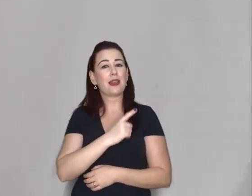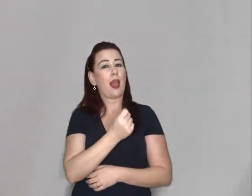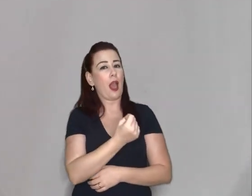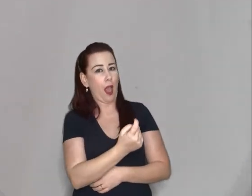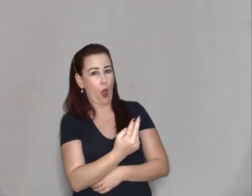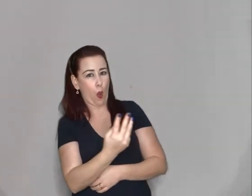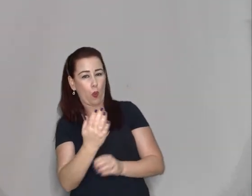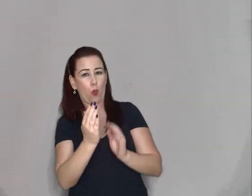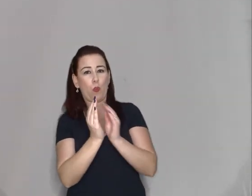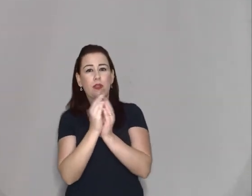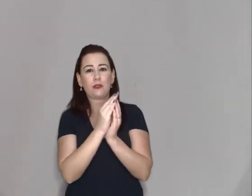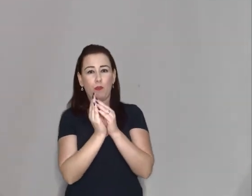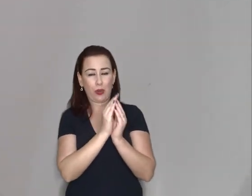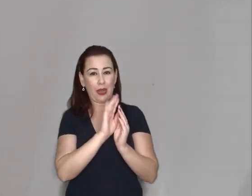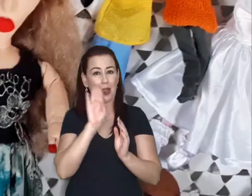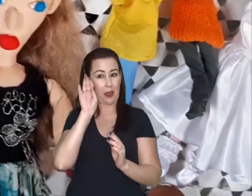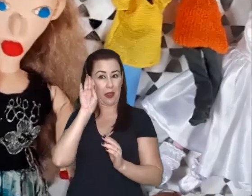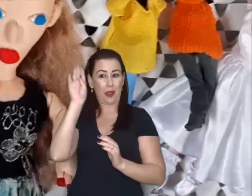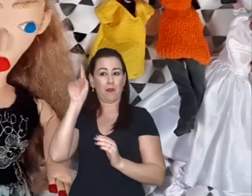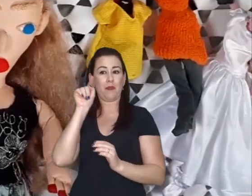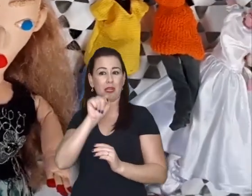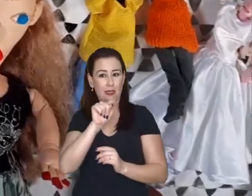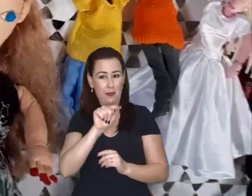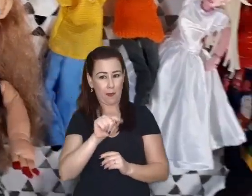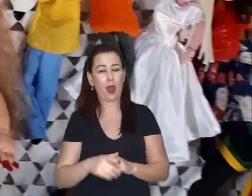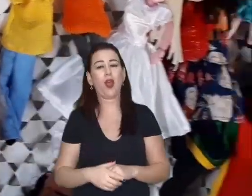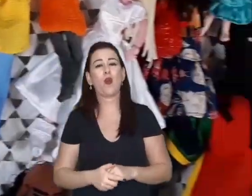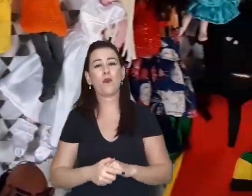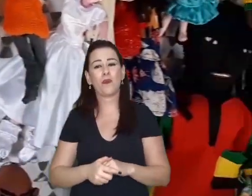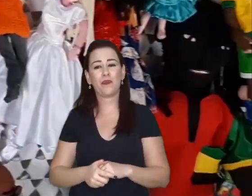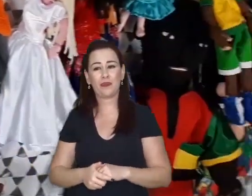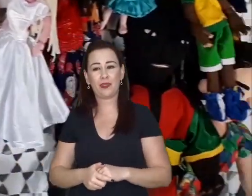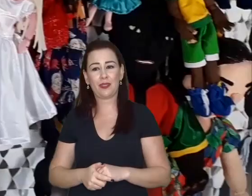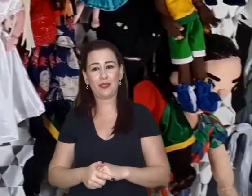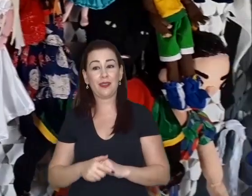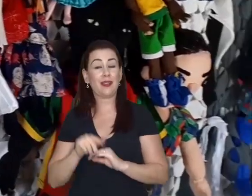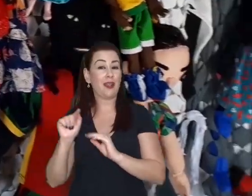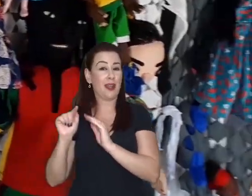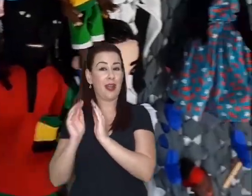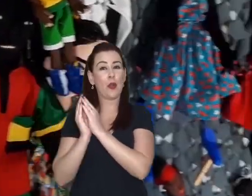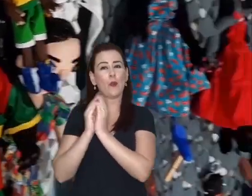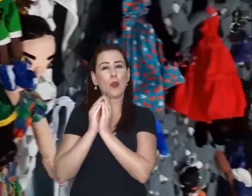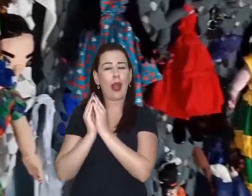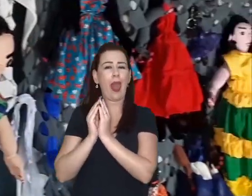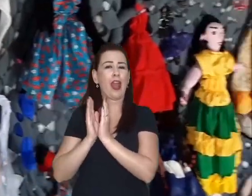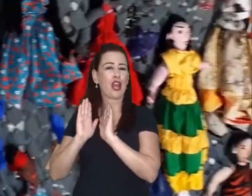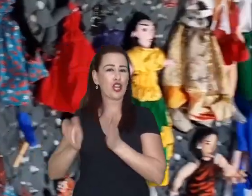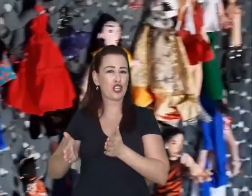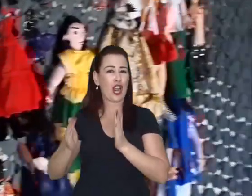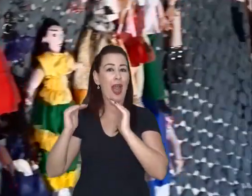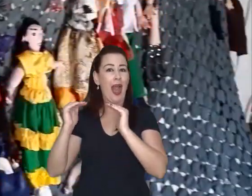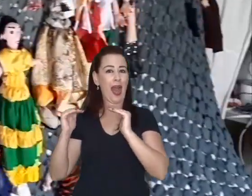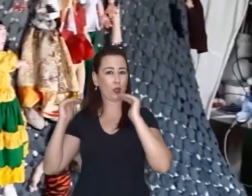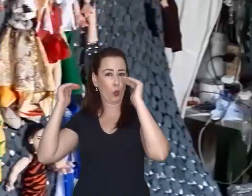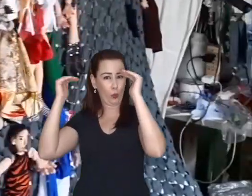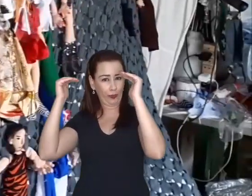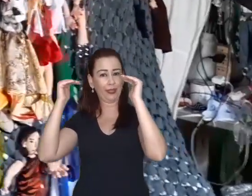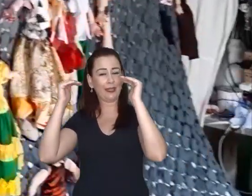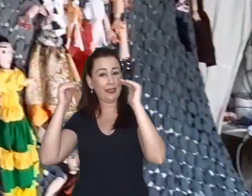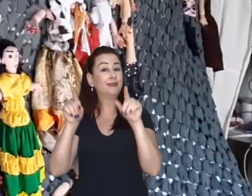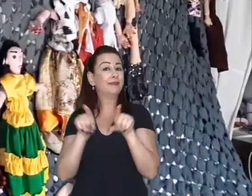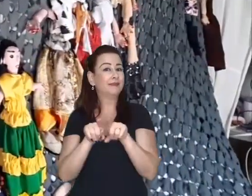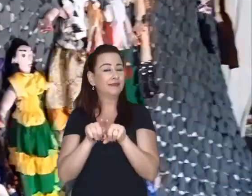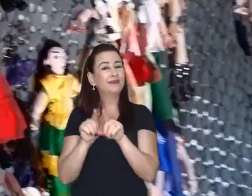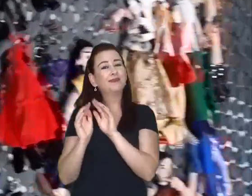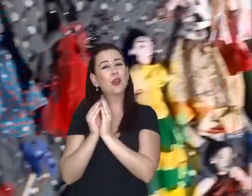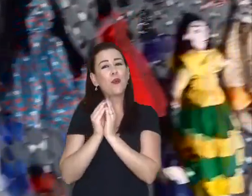bonecas, né? As matrizes que eu vou apresentar para bonecas. Bonecas adultas, né? E bonecas que